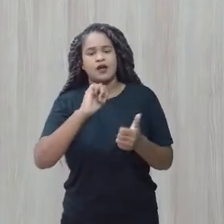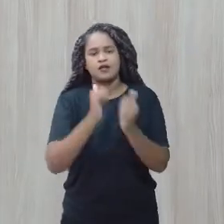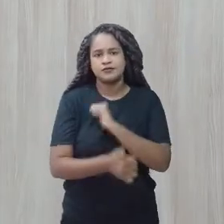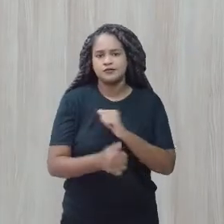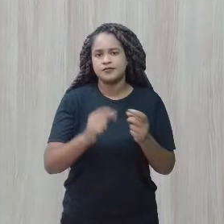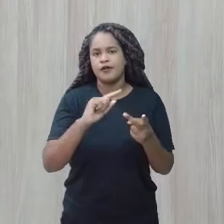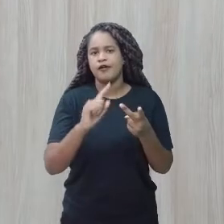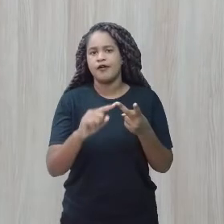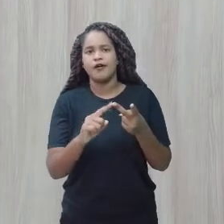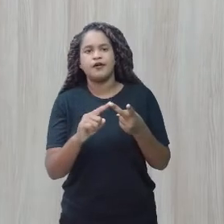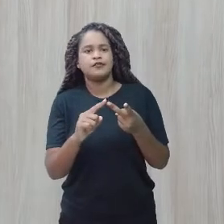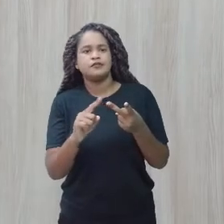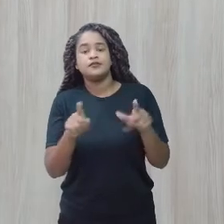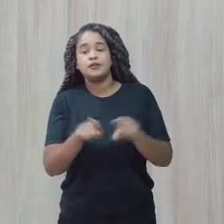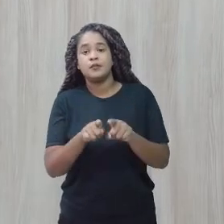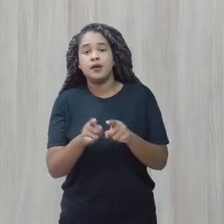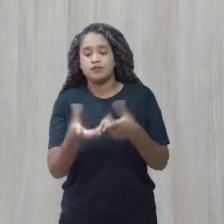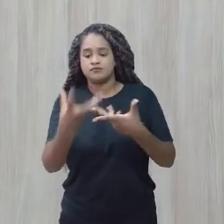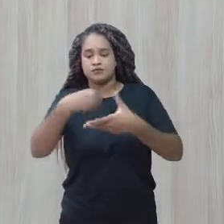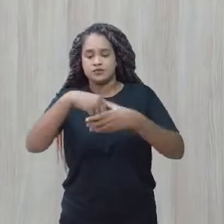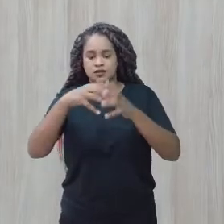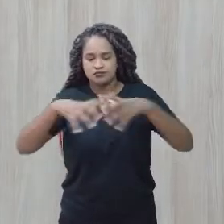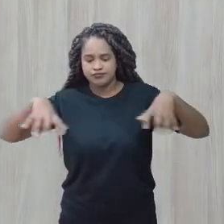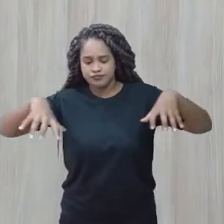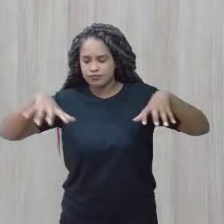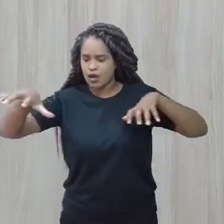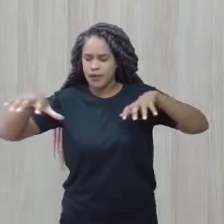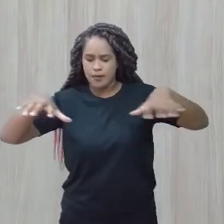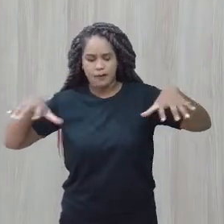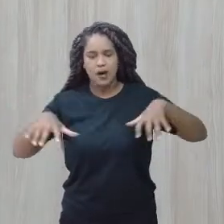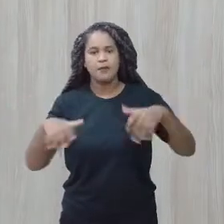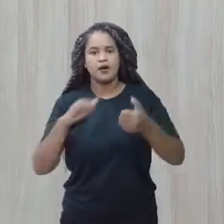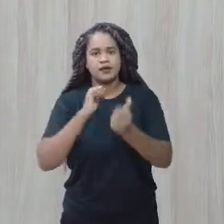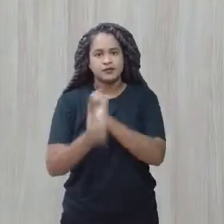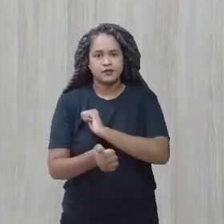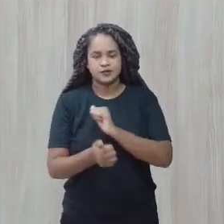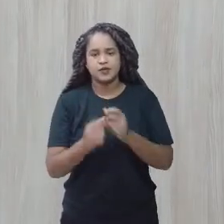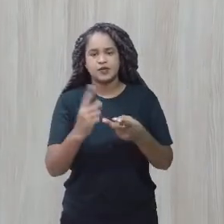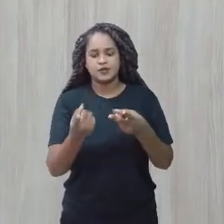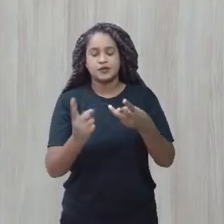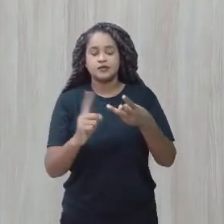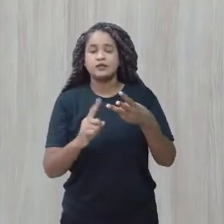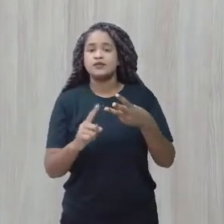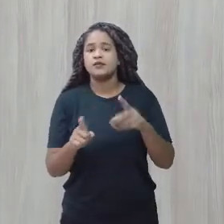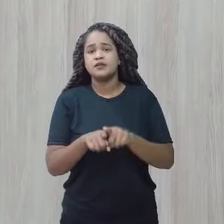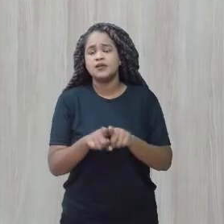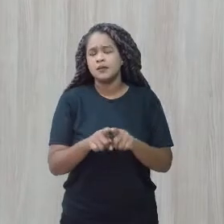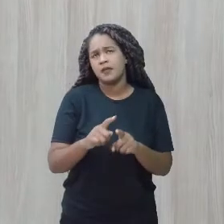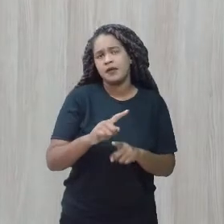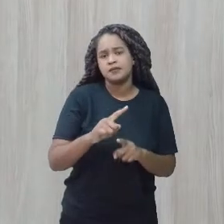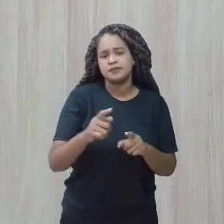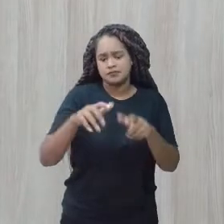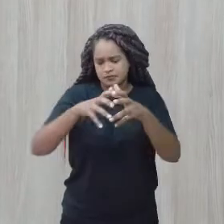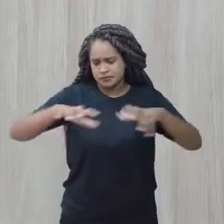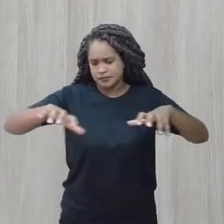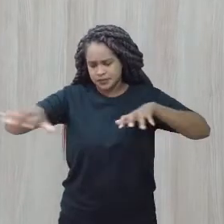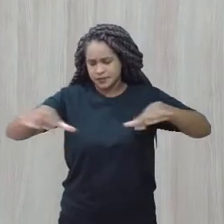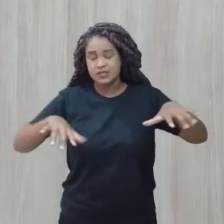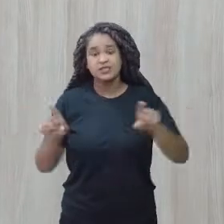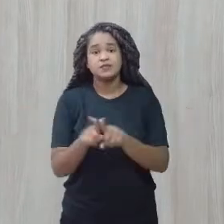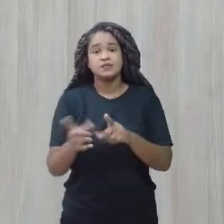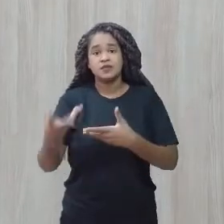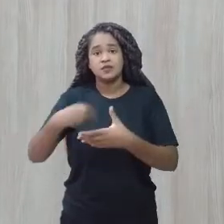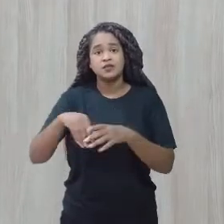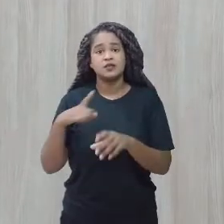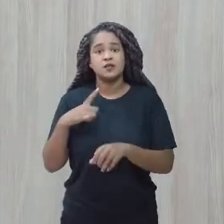o esporte, né, a divisão, as classificações dos esportes. E além das classificações que a gente falou, existem também